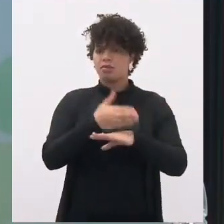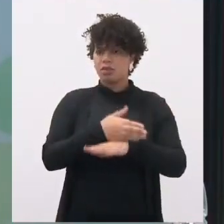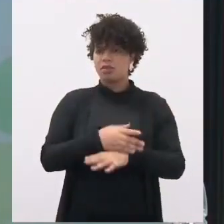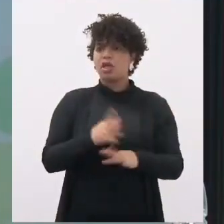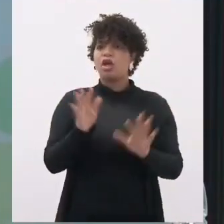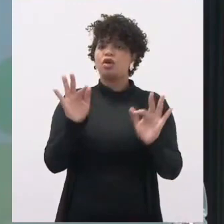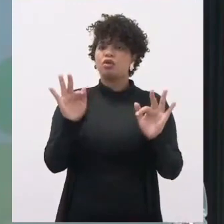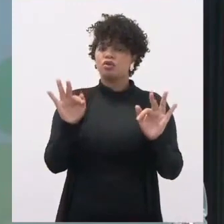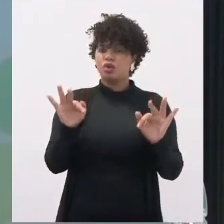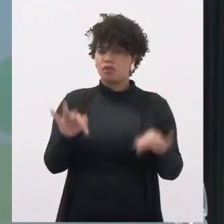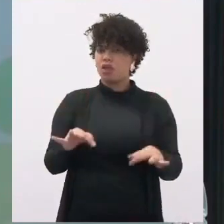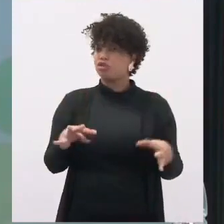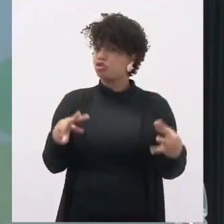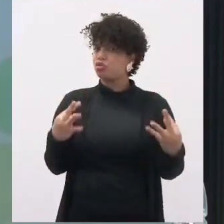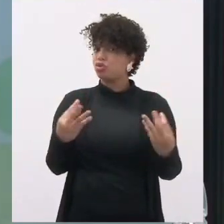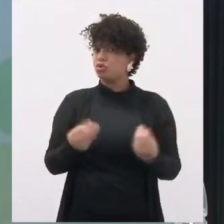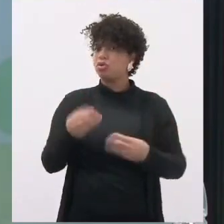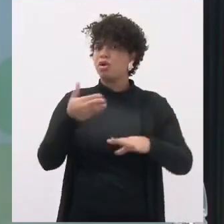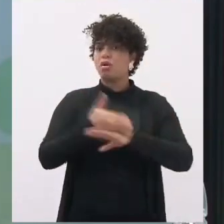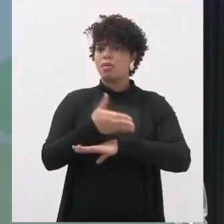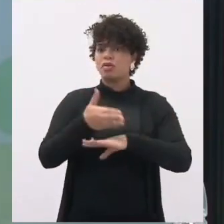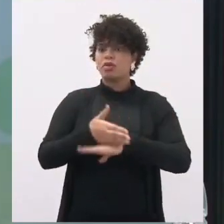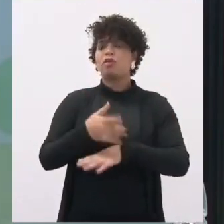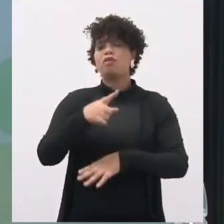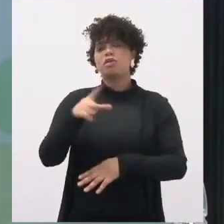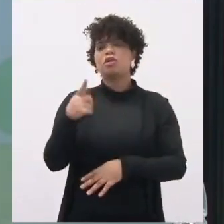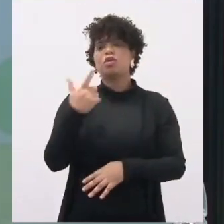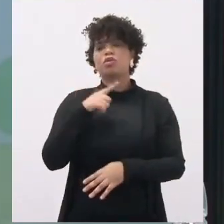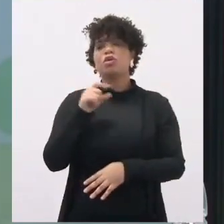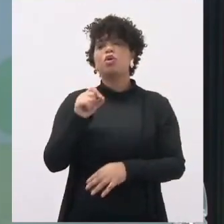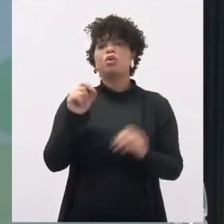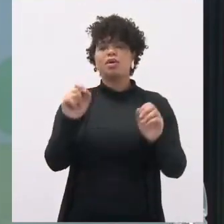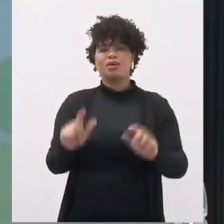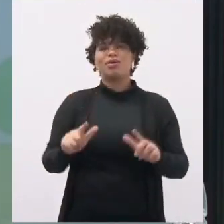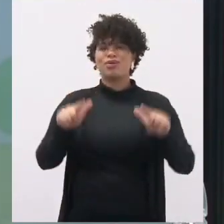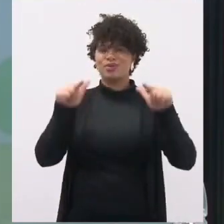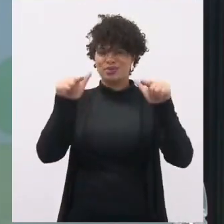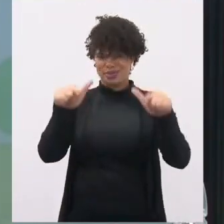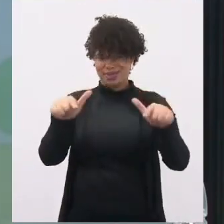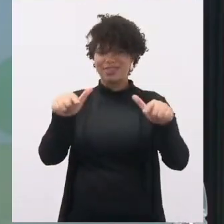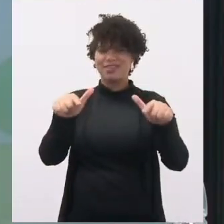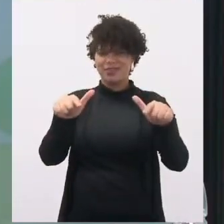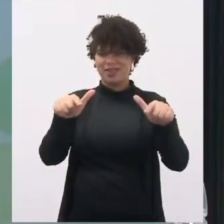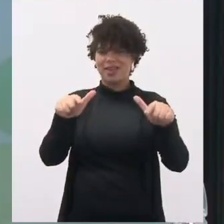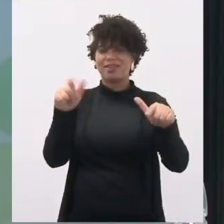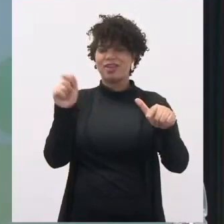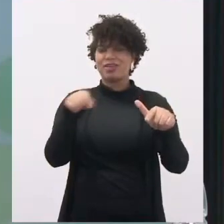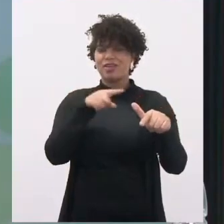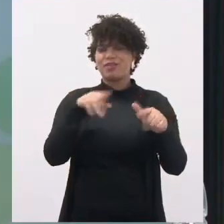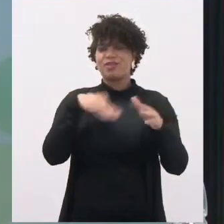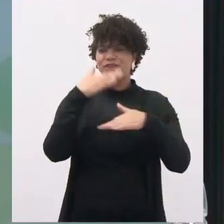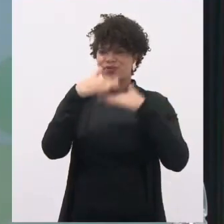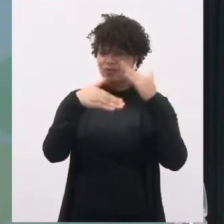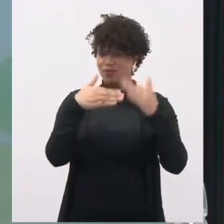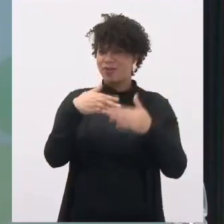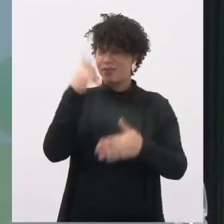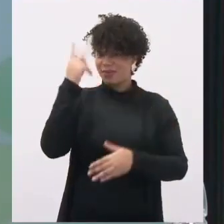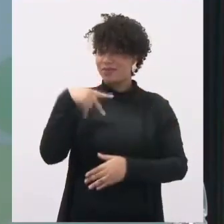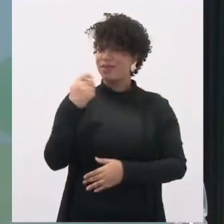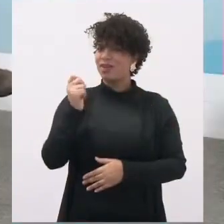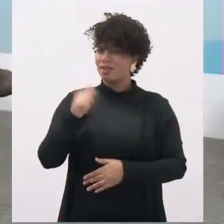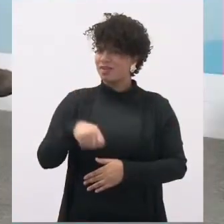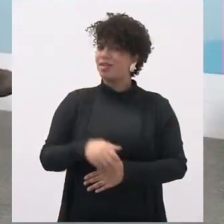de todas as participações, vocês vão ter direito aí a uma certificação que vale para a evolução funcional.